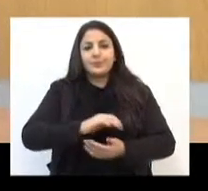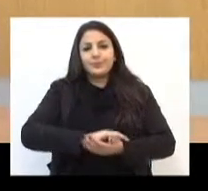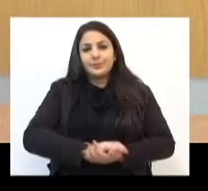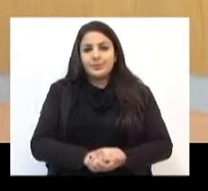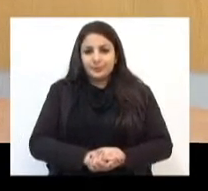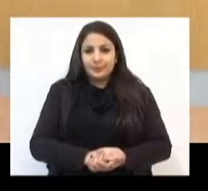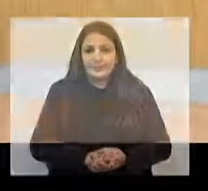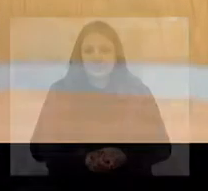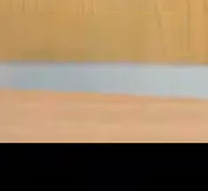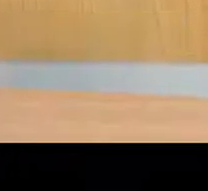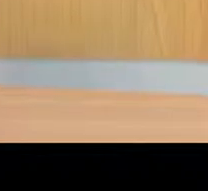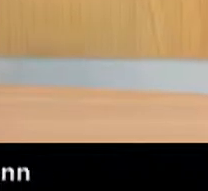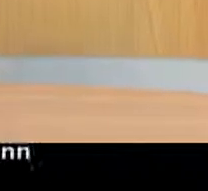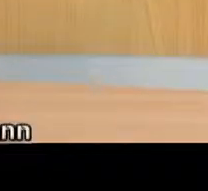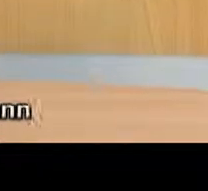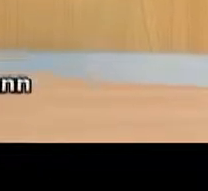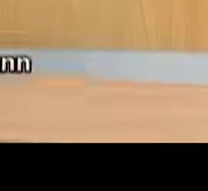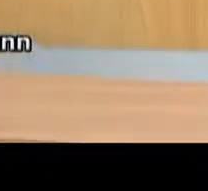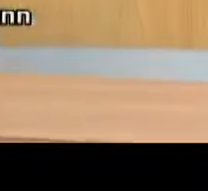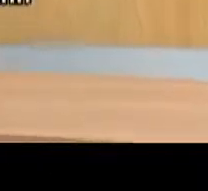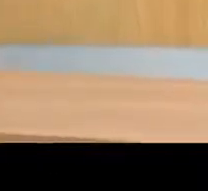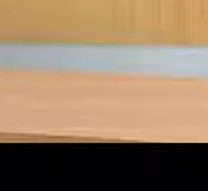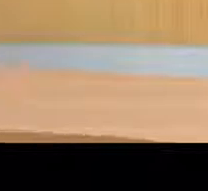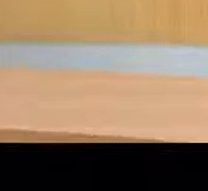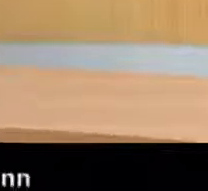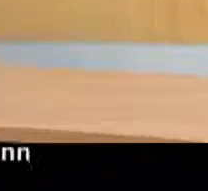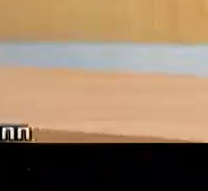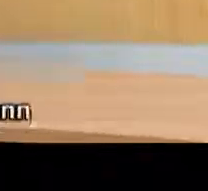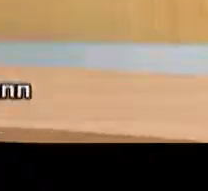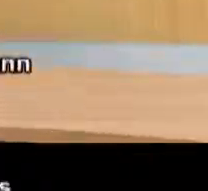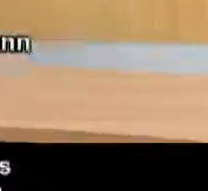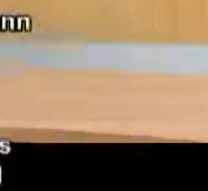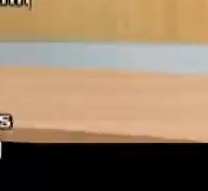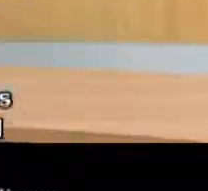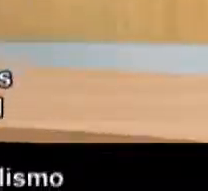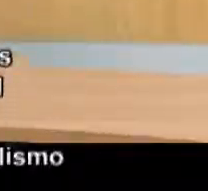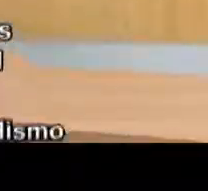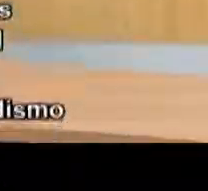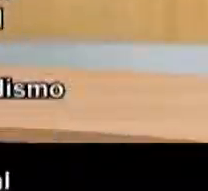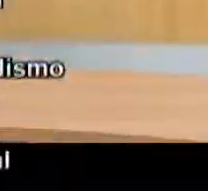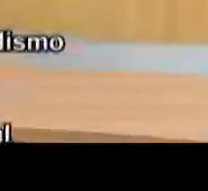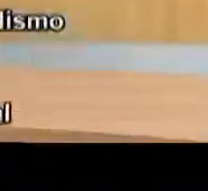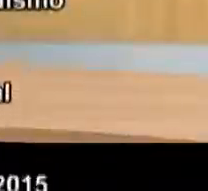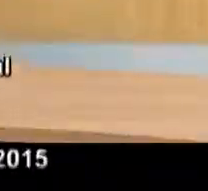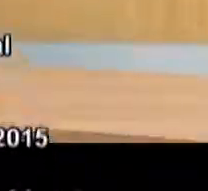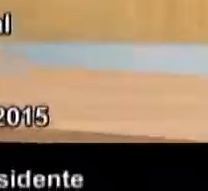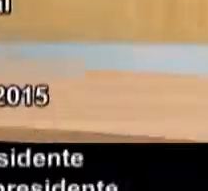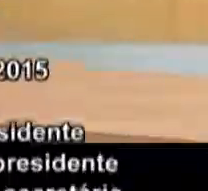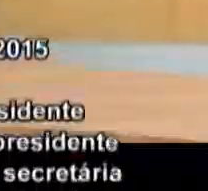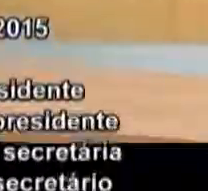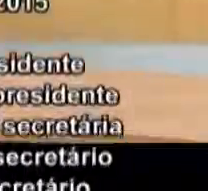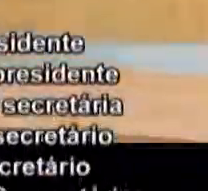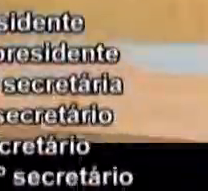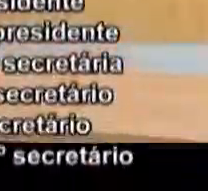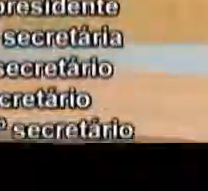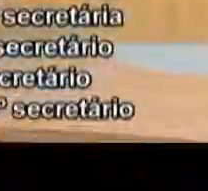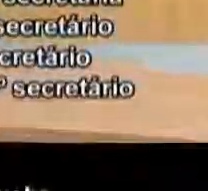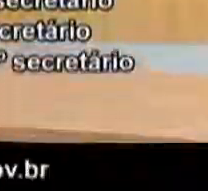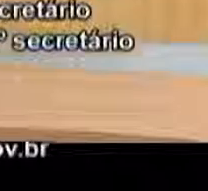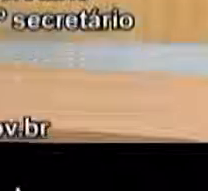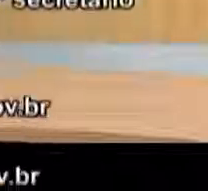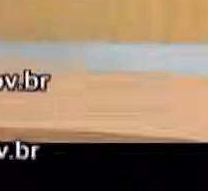Alberigrando, vereador Eduardo Pelicioli, muito obrigada pela participação e nós voltamos ao estúdio do Jornal da Câmara com você, Paula. E o Jornal